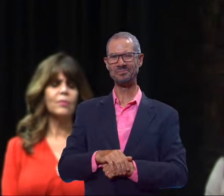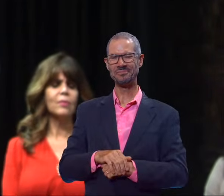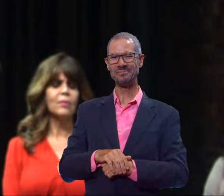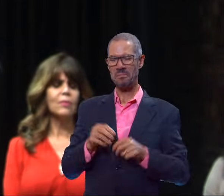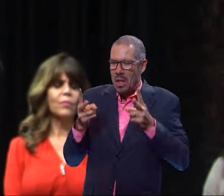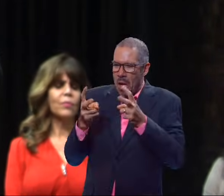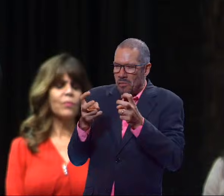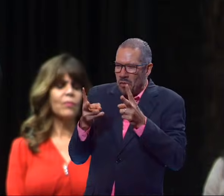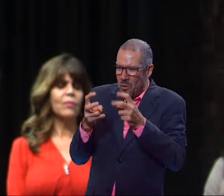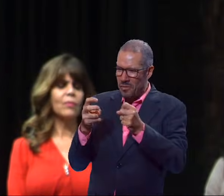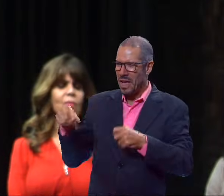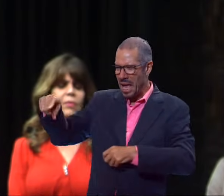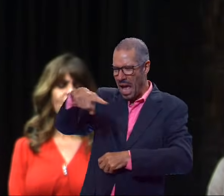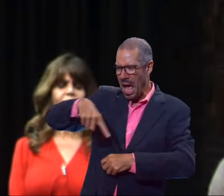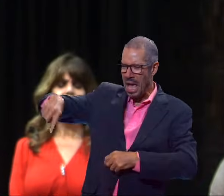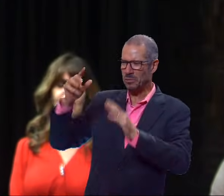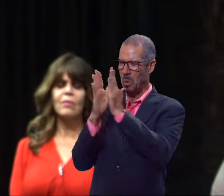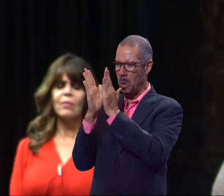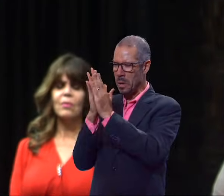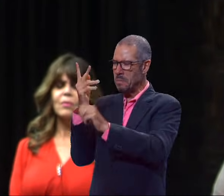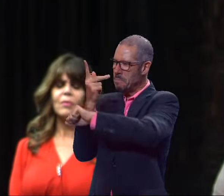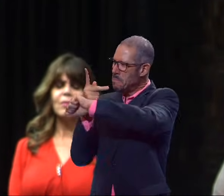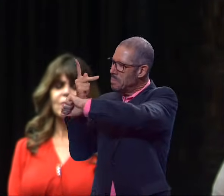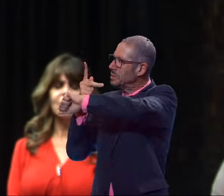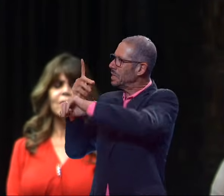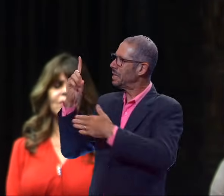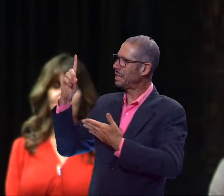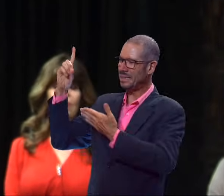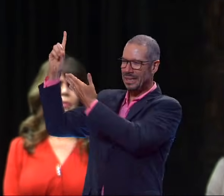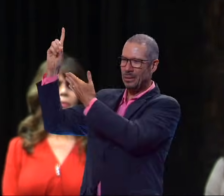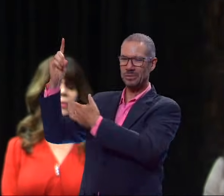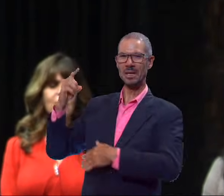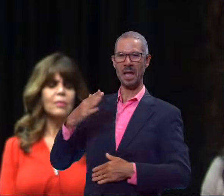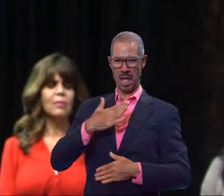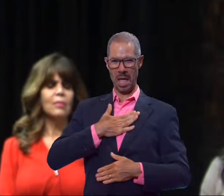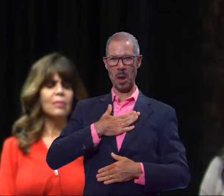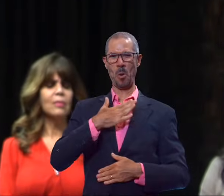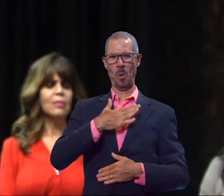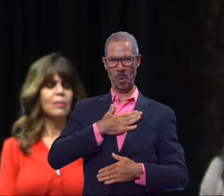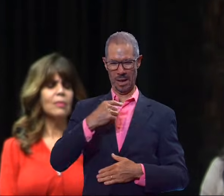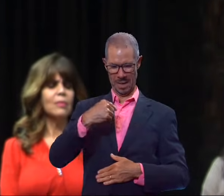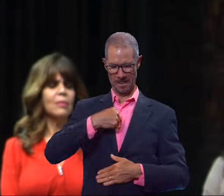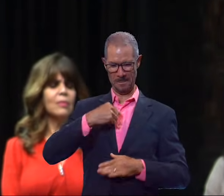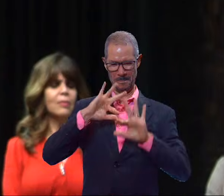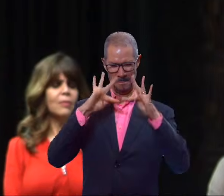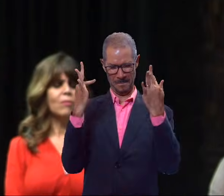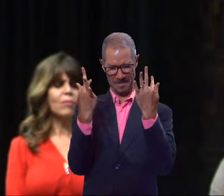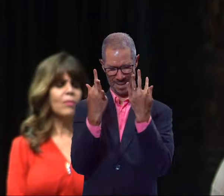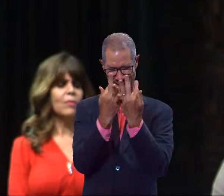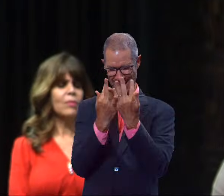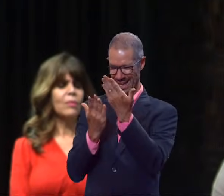vê-los jejuando, orando, buscando. Eu e a minha casa.